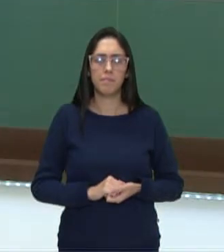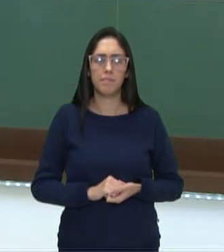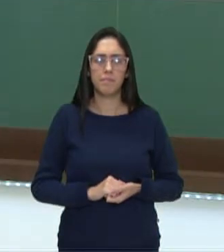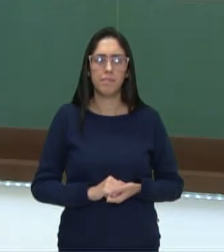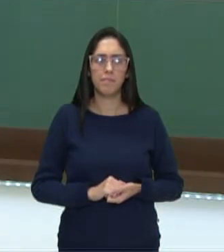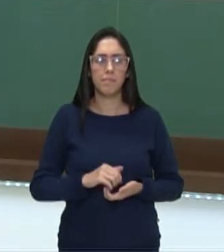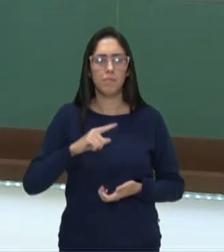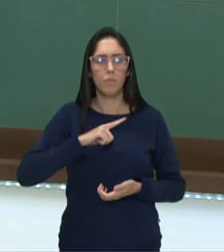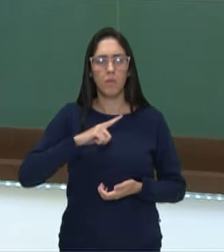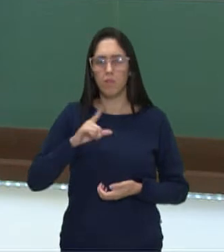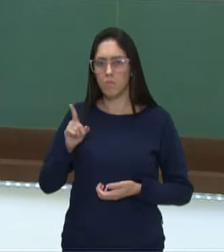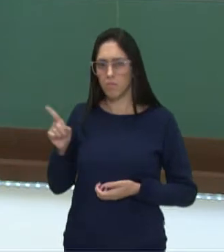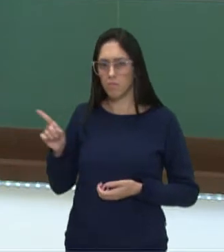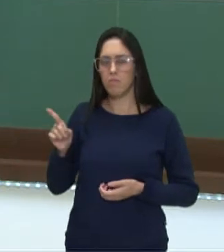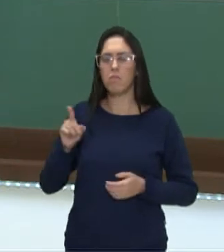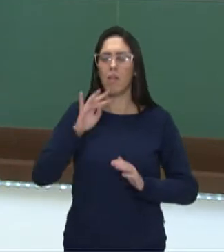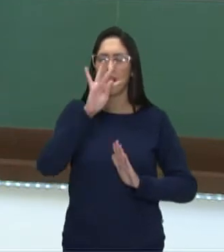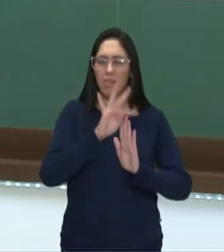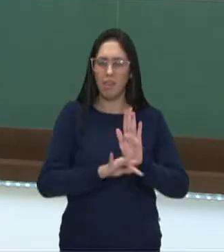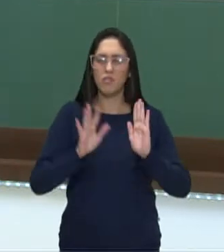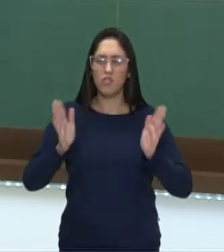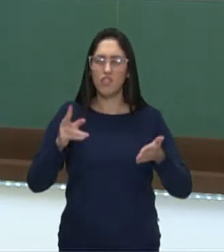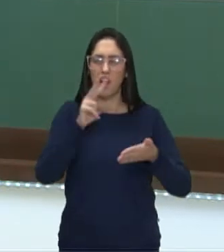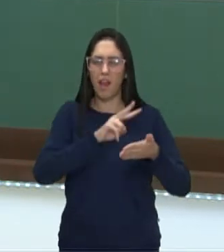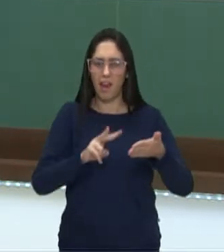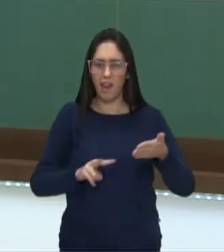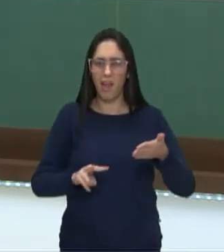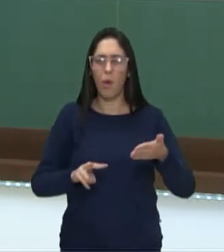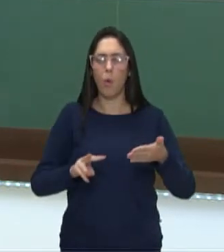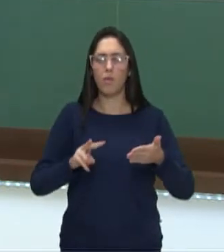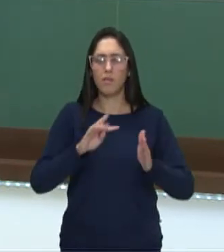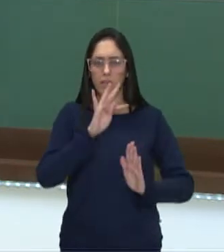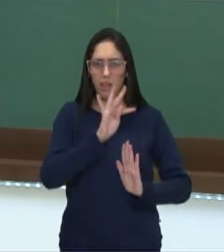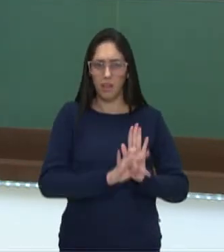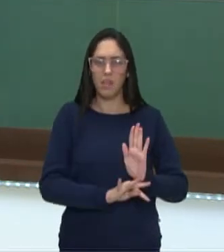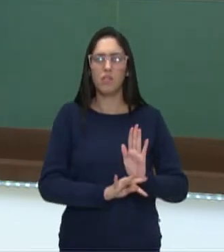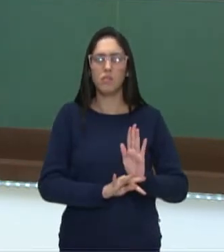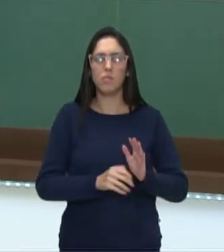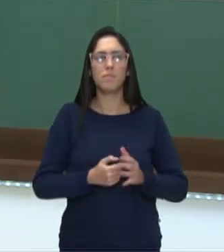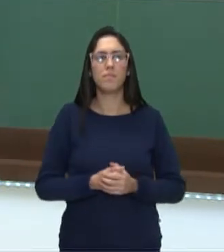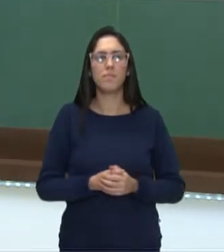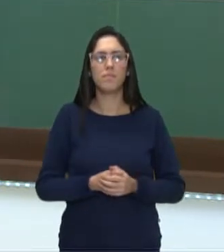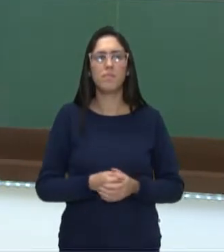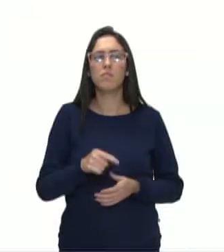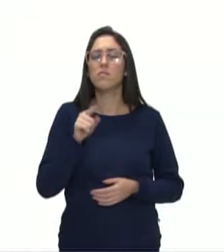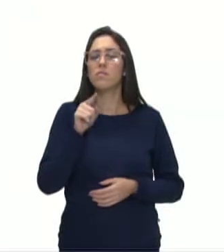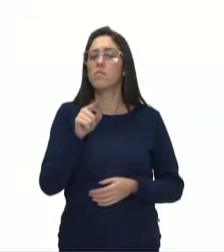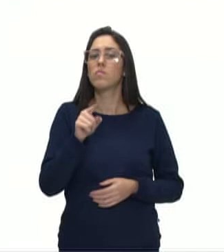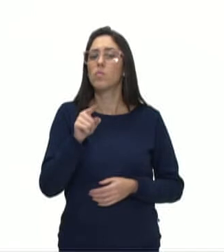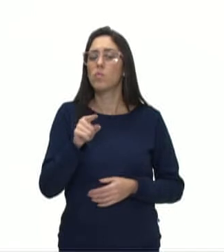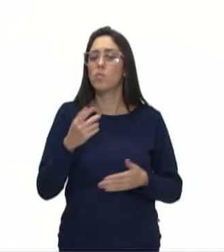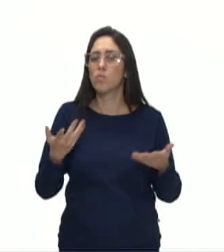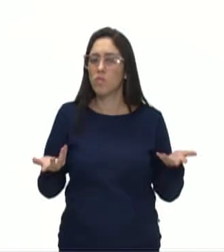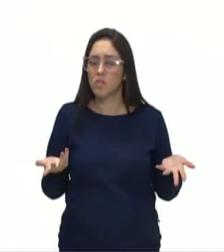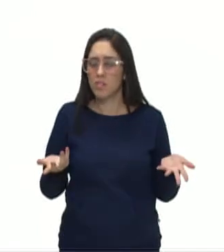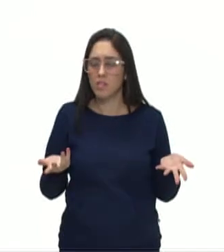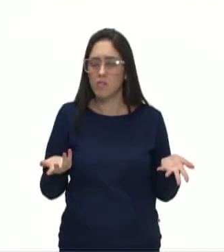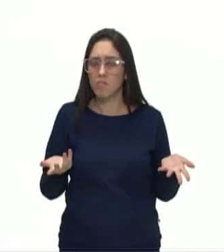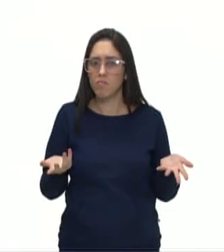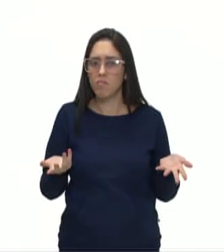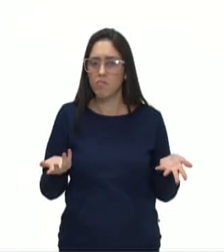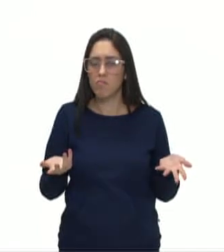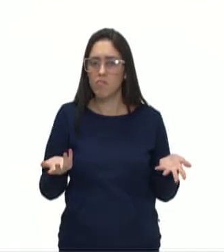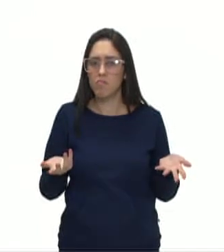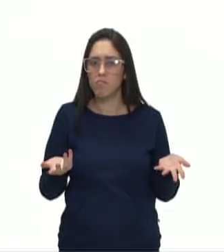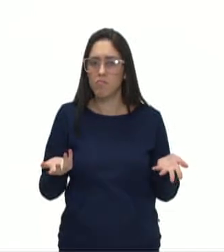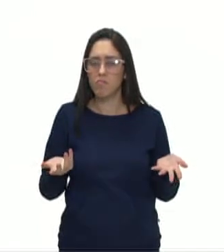Partindo aqui da reflexão do texto que a gente acabou de ler, né? Tu estás sumergido em